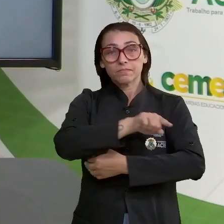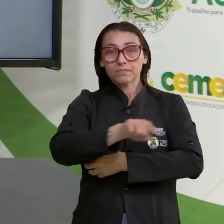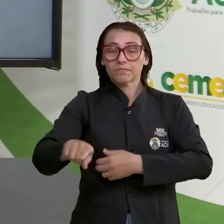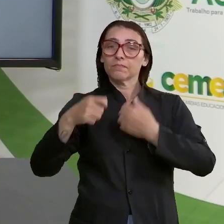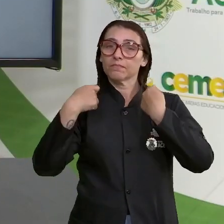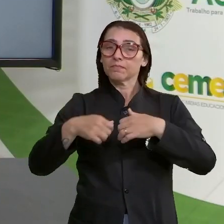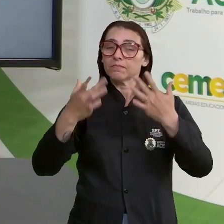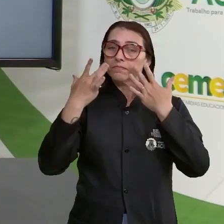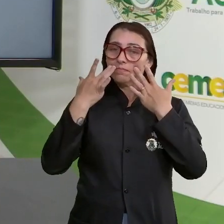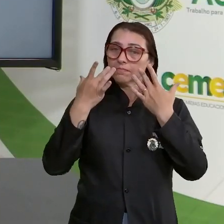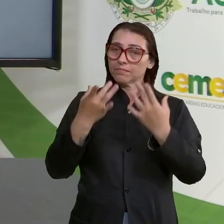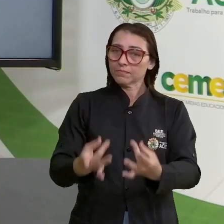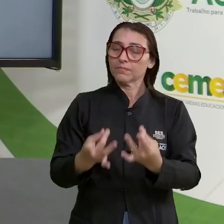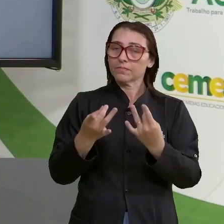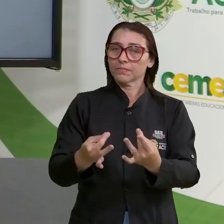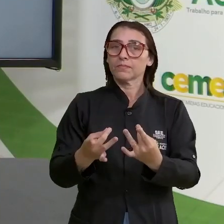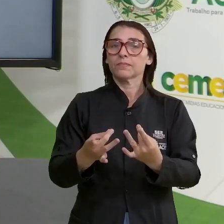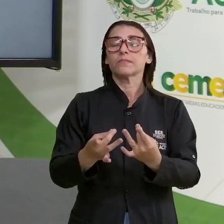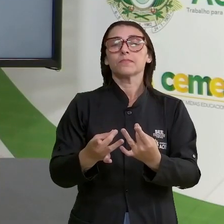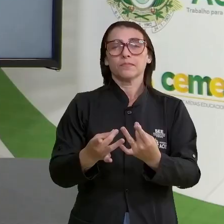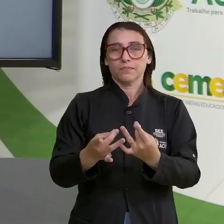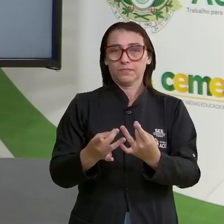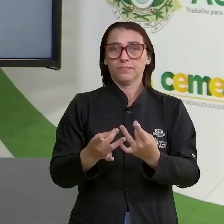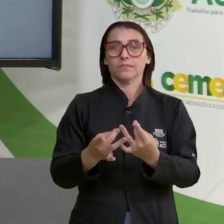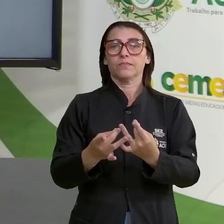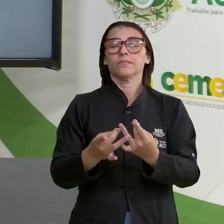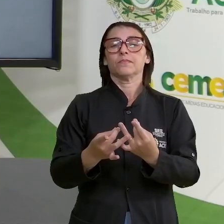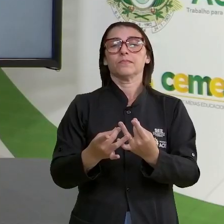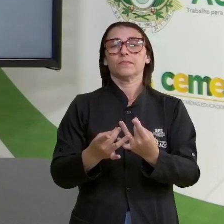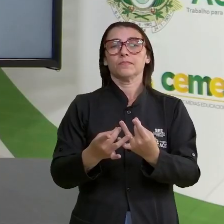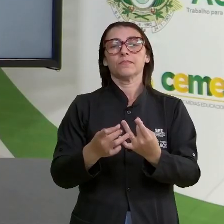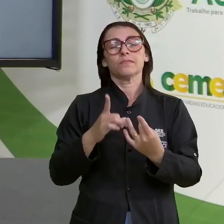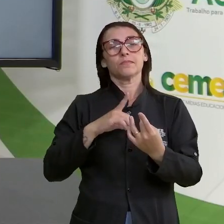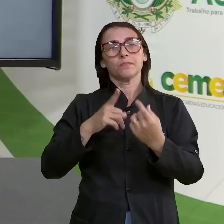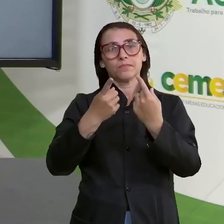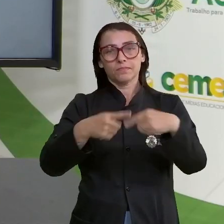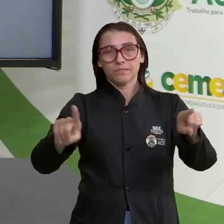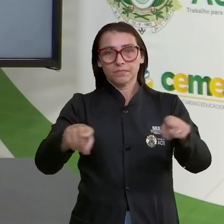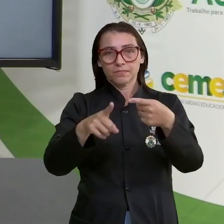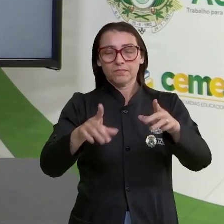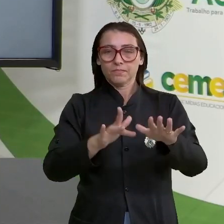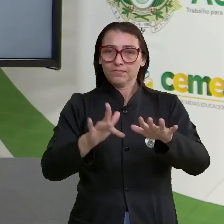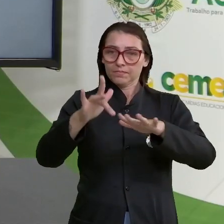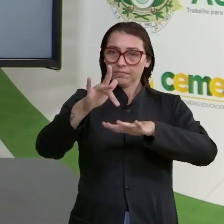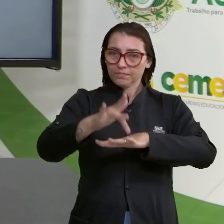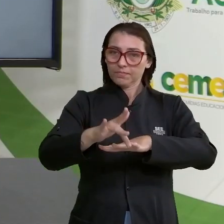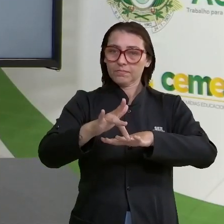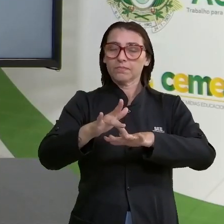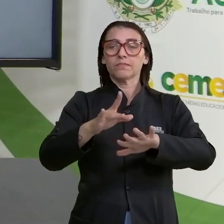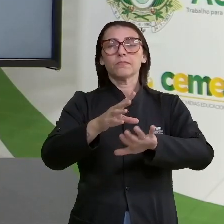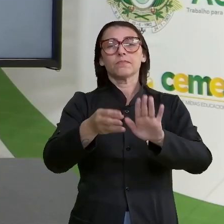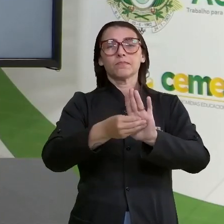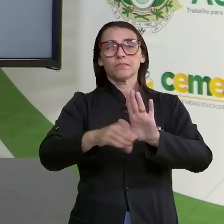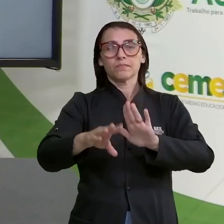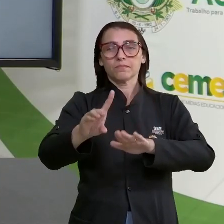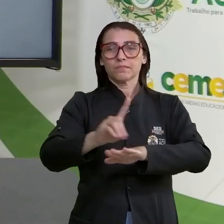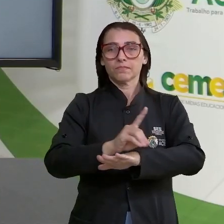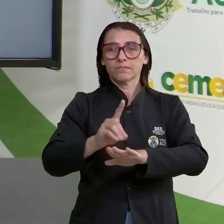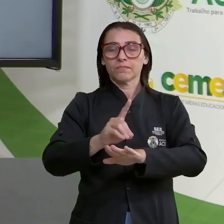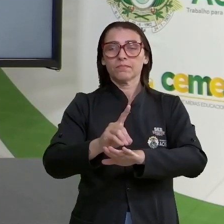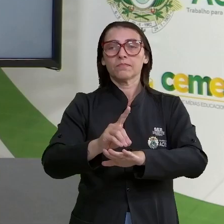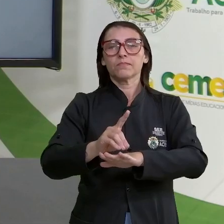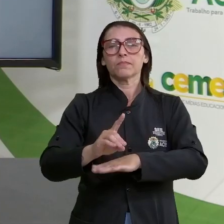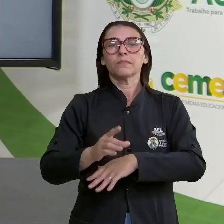precisa enxergar eles nas composições, nas obras que estão disponíveis nas redes, nas mídias sociais. Vamos